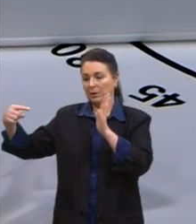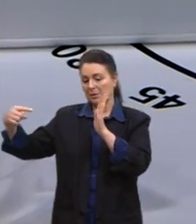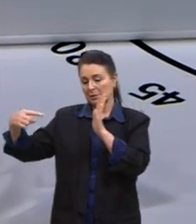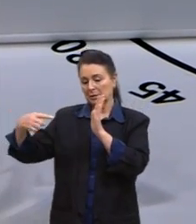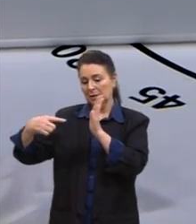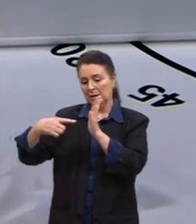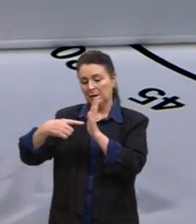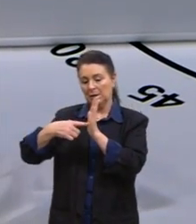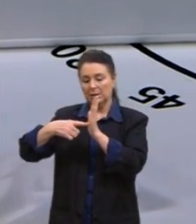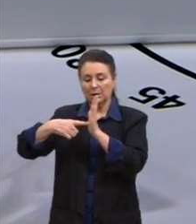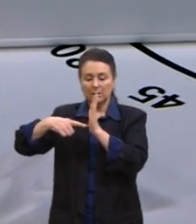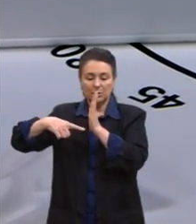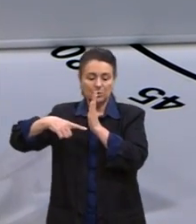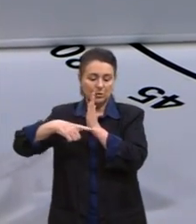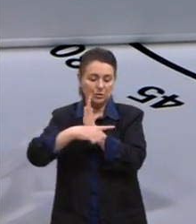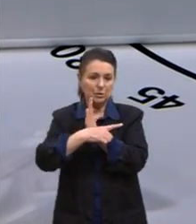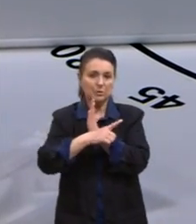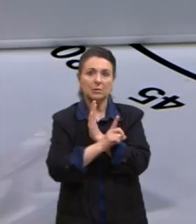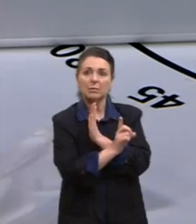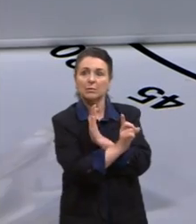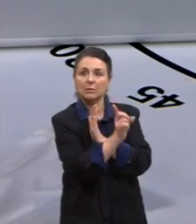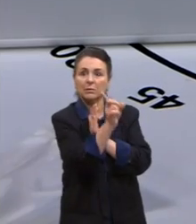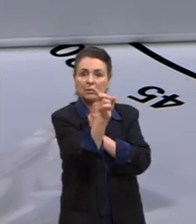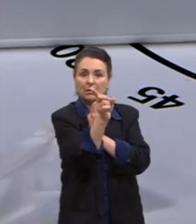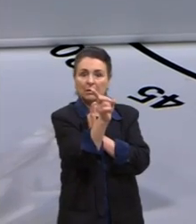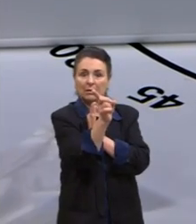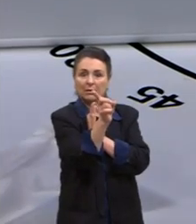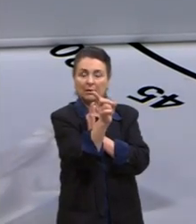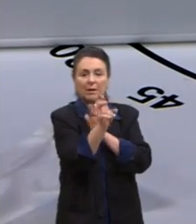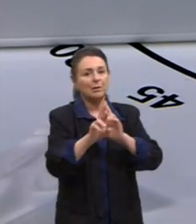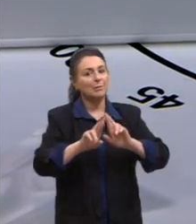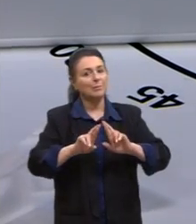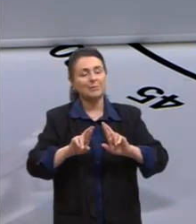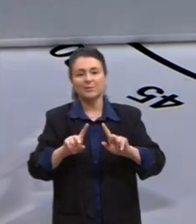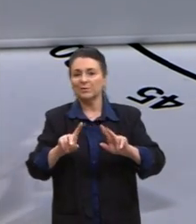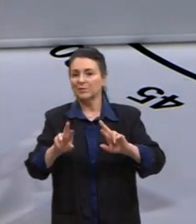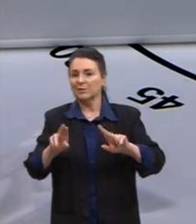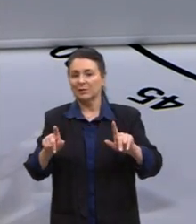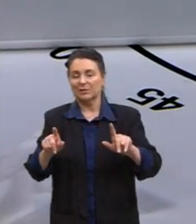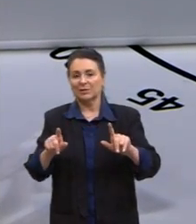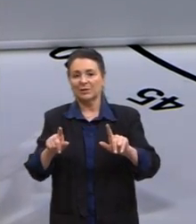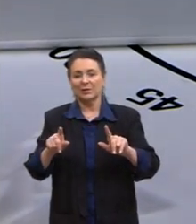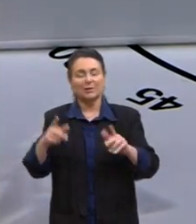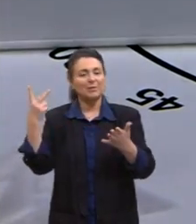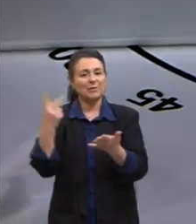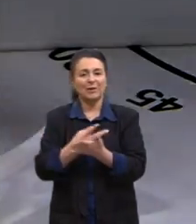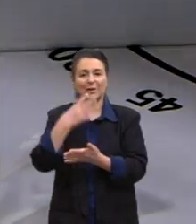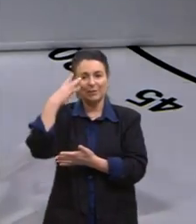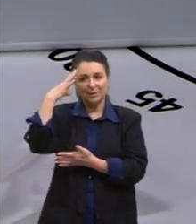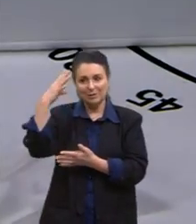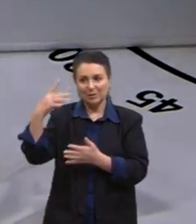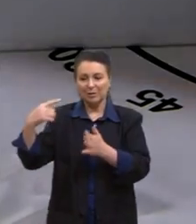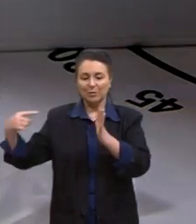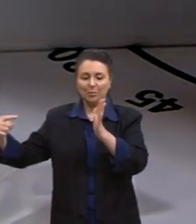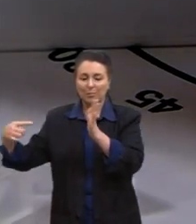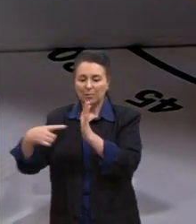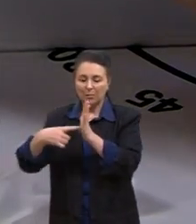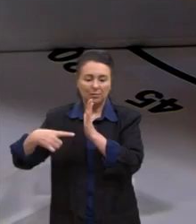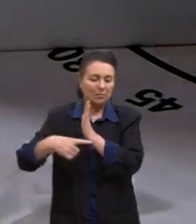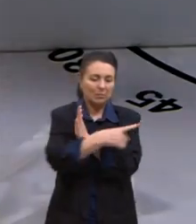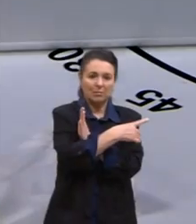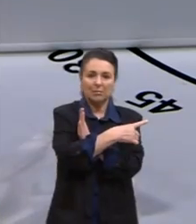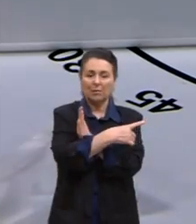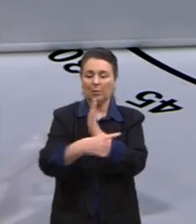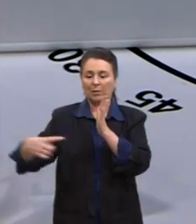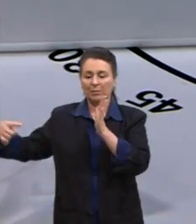então bem diferente né não vai acontecer o que a gente geralmente imagina que é por exemplo aqui a passagem reta